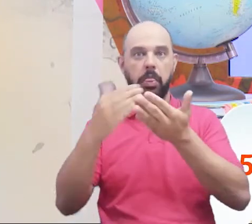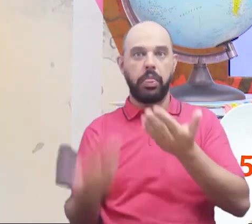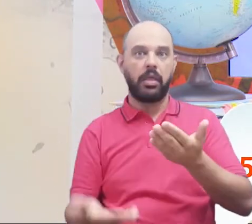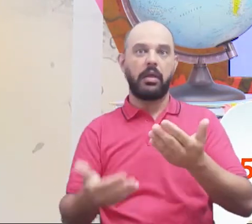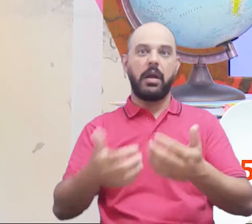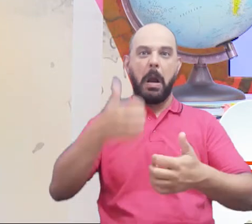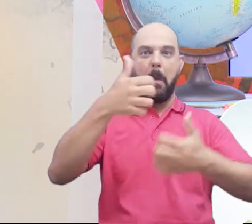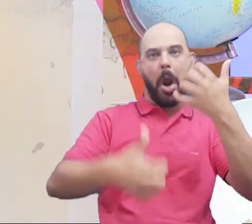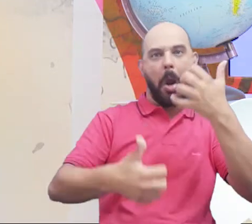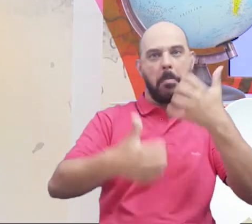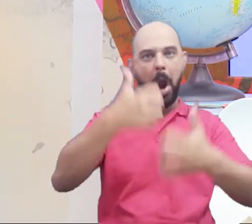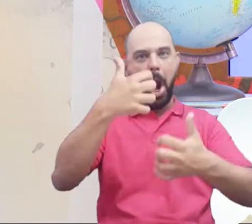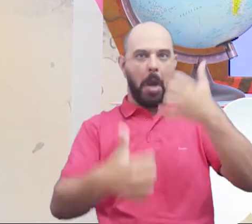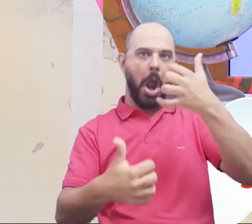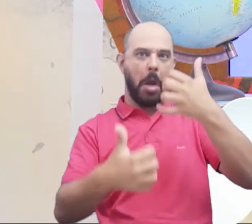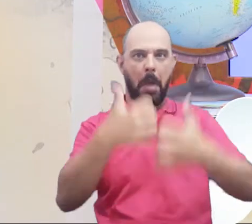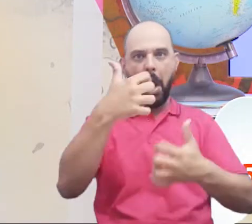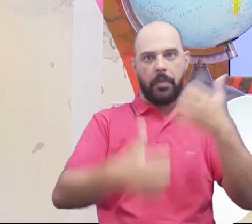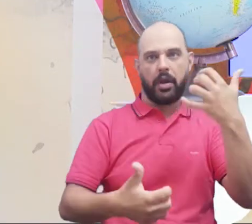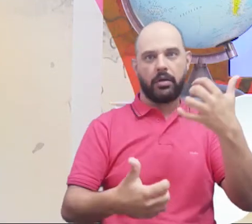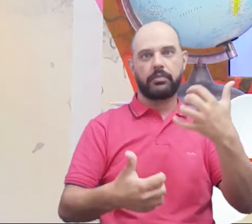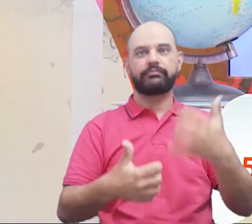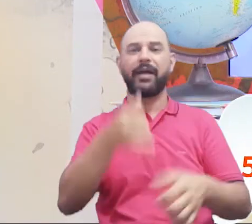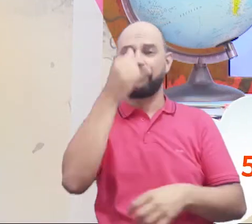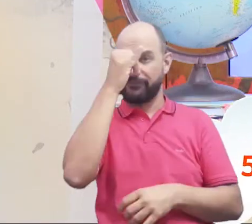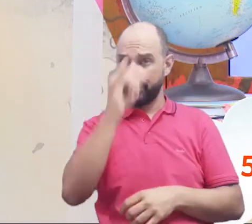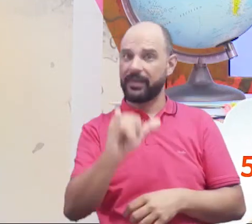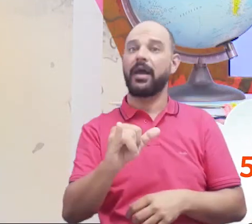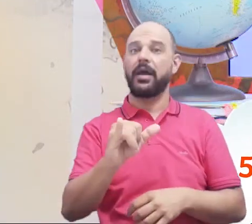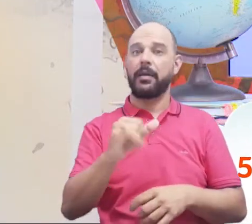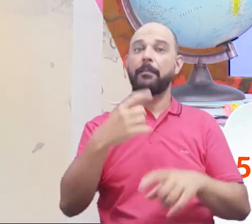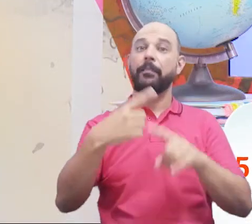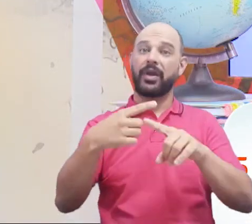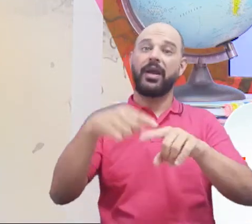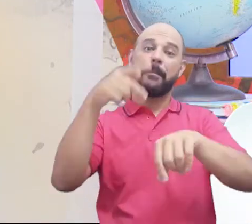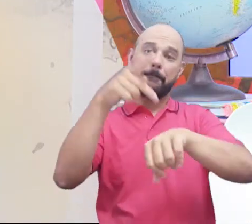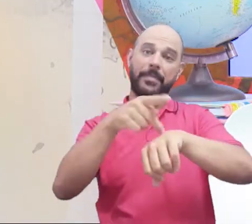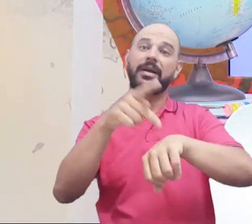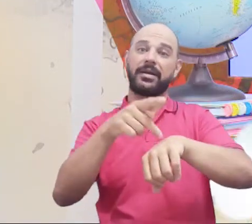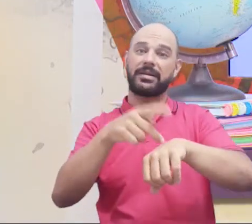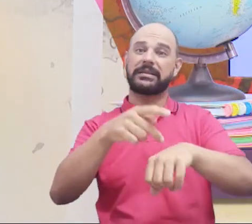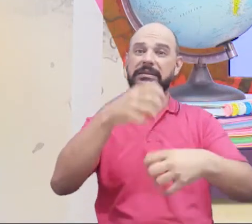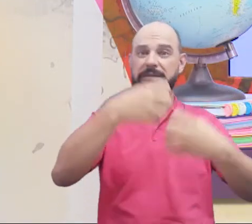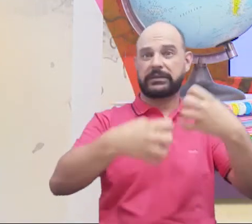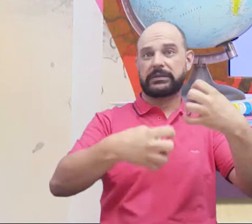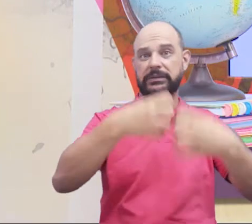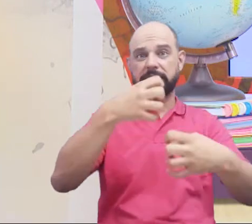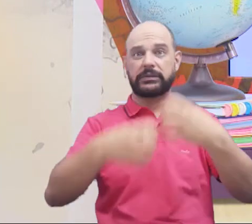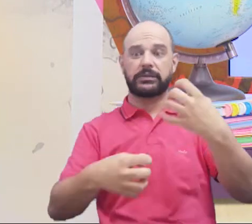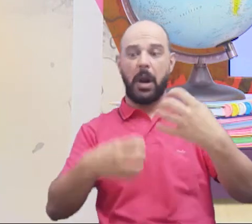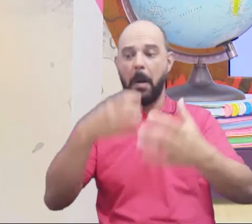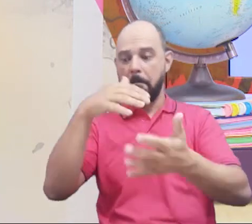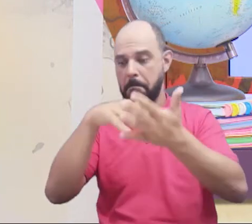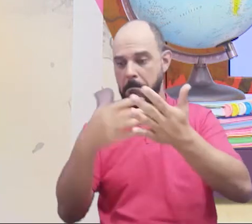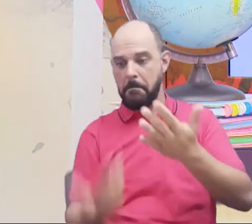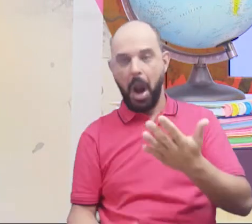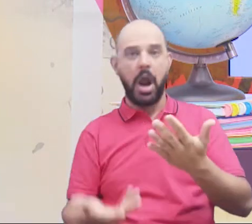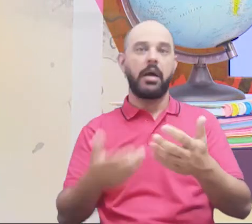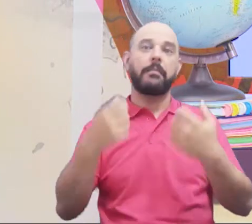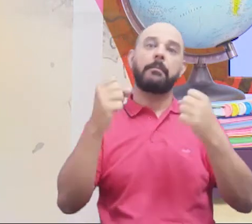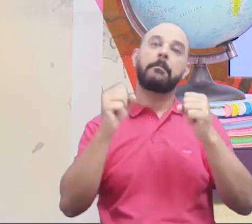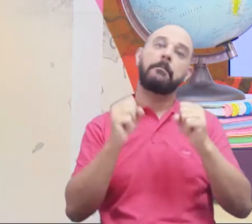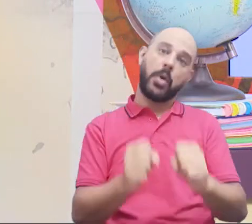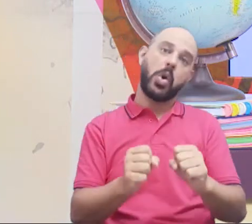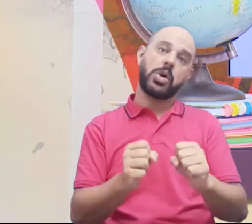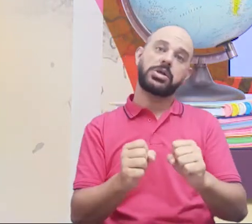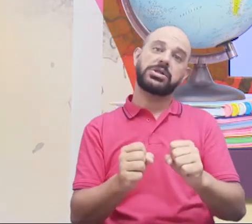Elas contêm cristais, na maioria das vezes, pedras naturais. E com atrito ao solo, ou seja lá na onde você bater, elas podem acontecer